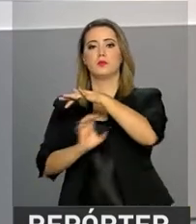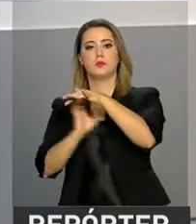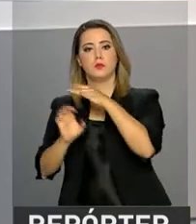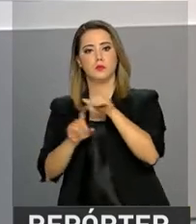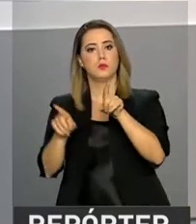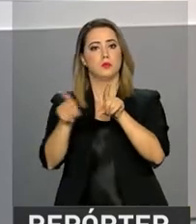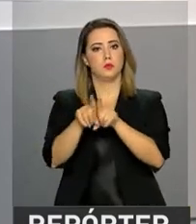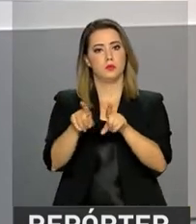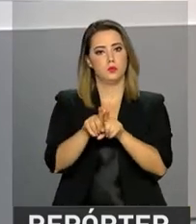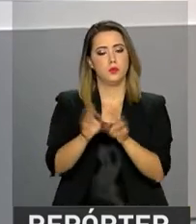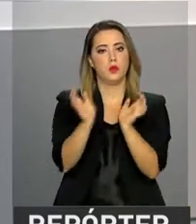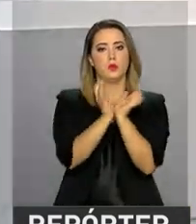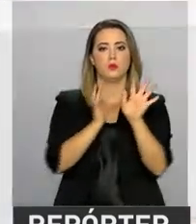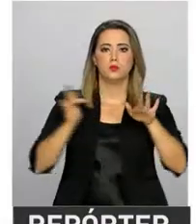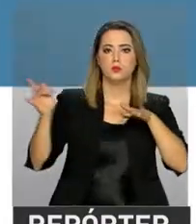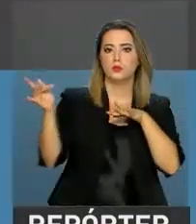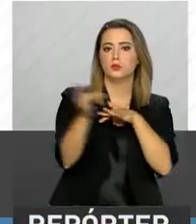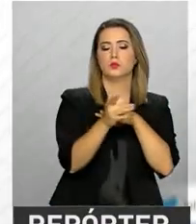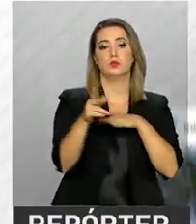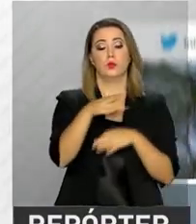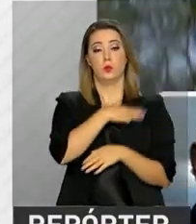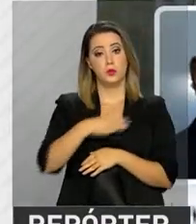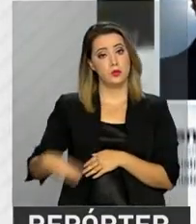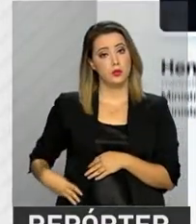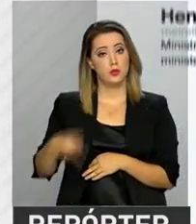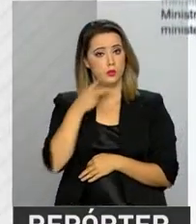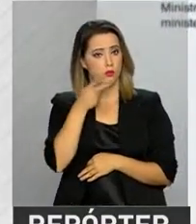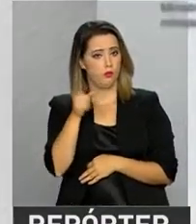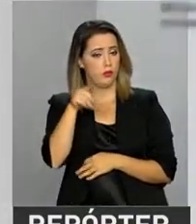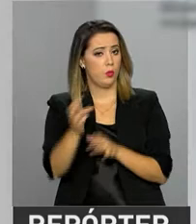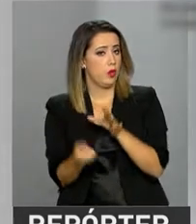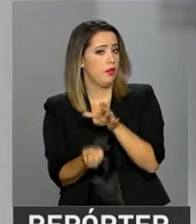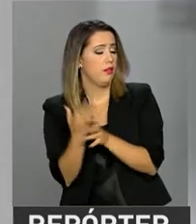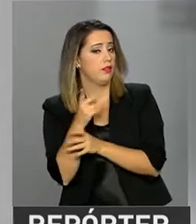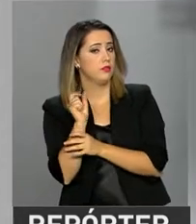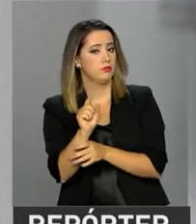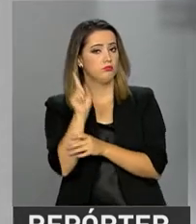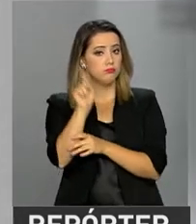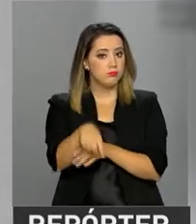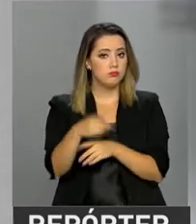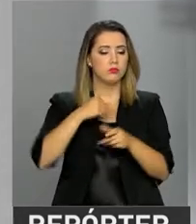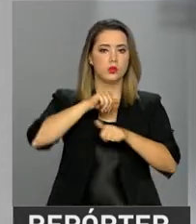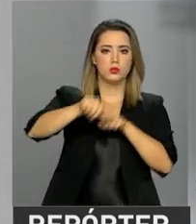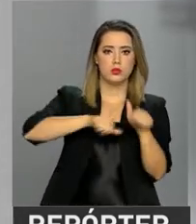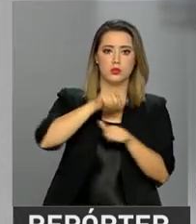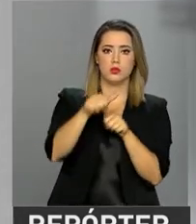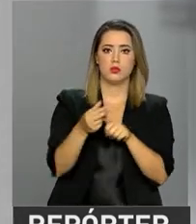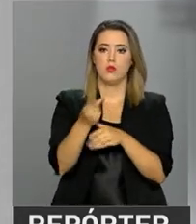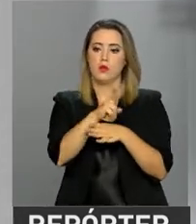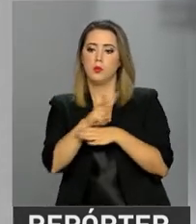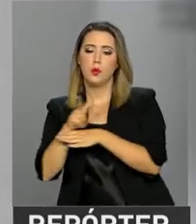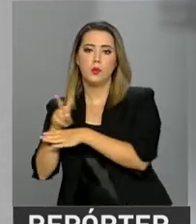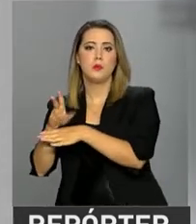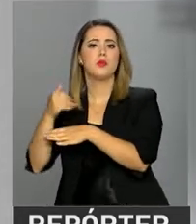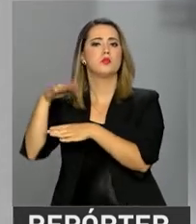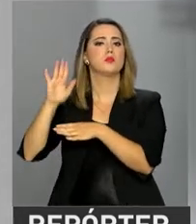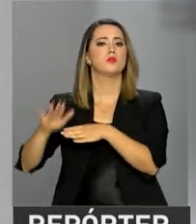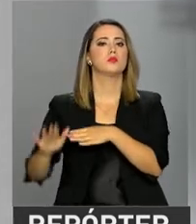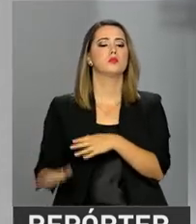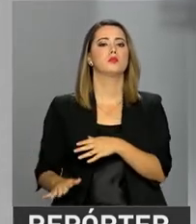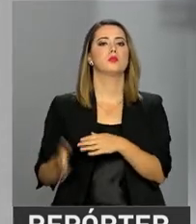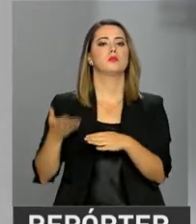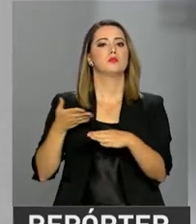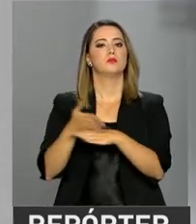pelas redes sociais meirelles afirmou que a criação desse cadastro vai tornar o crédito mais barato e acessível para os